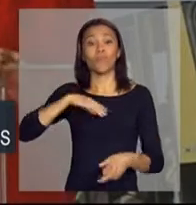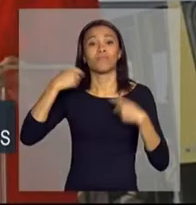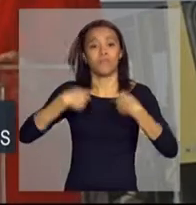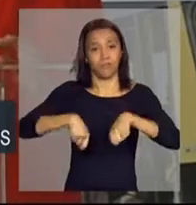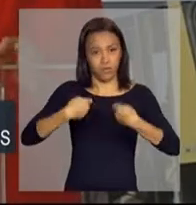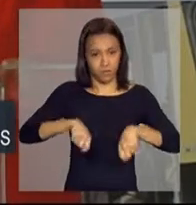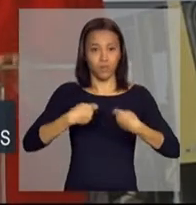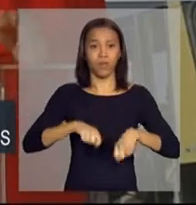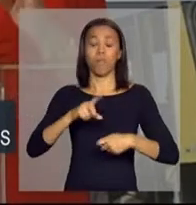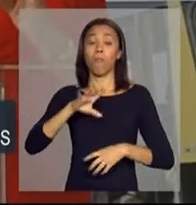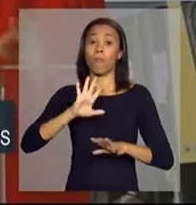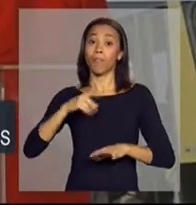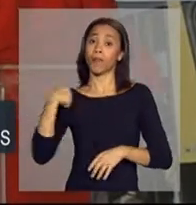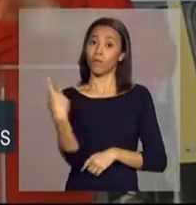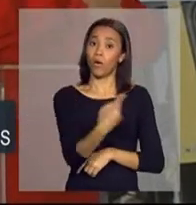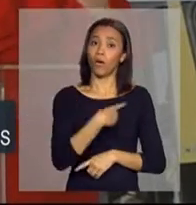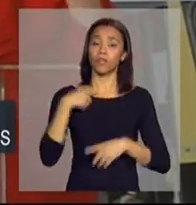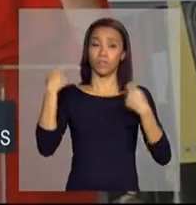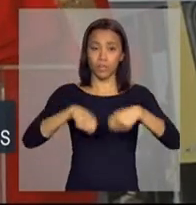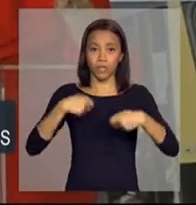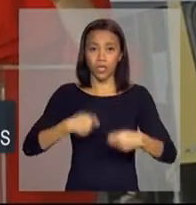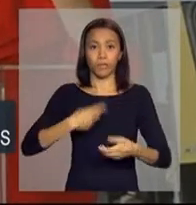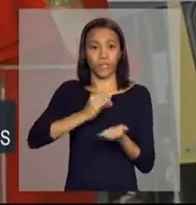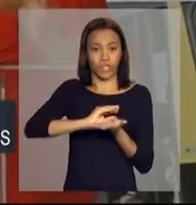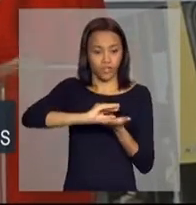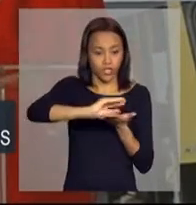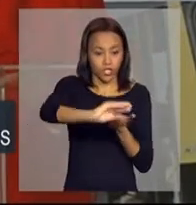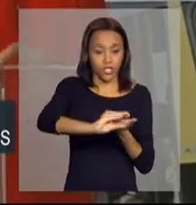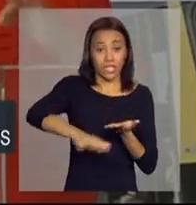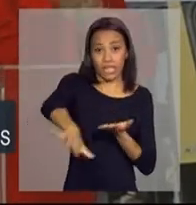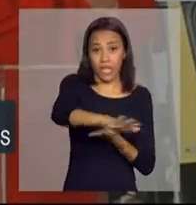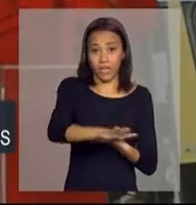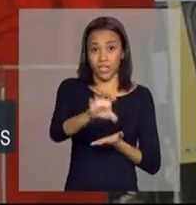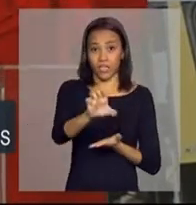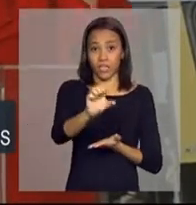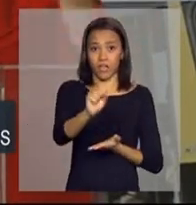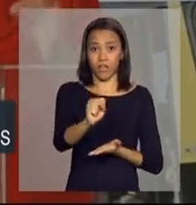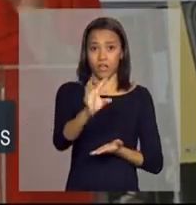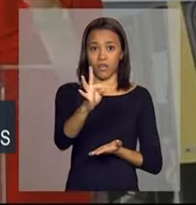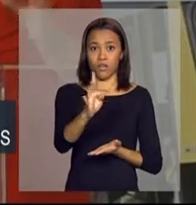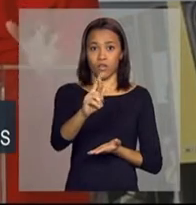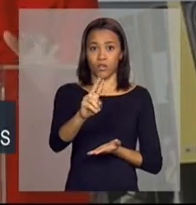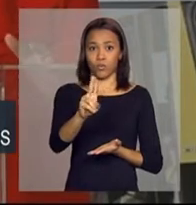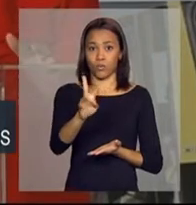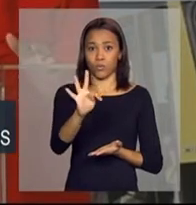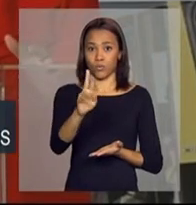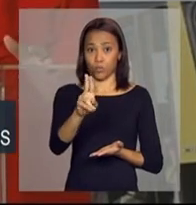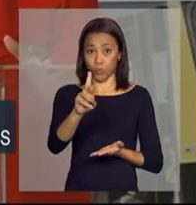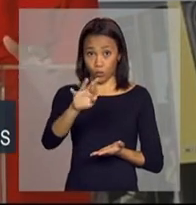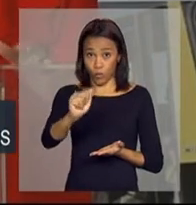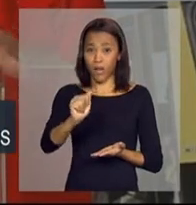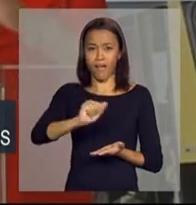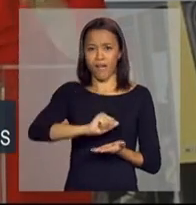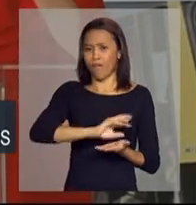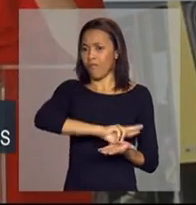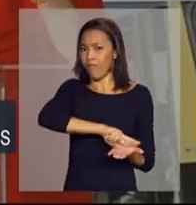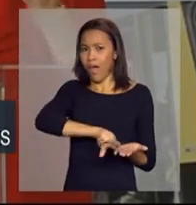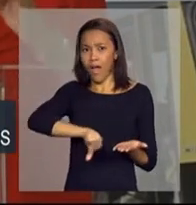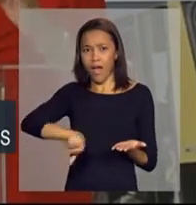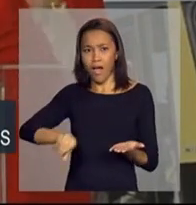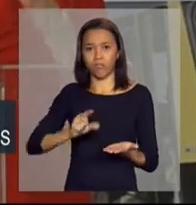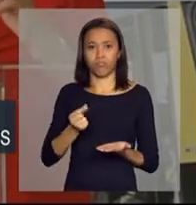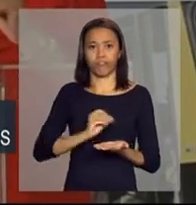nós, nós precisamos de investir em infraestrutura, um volume de recursos